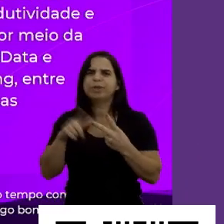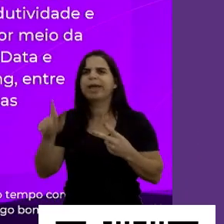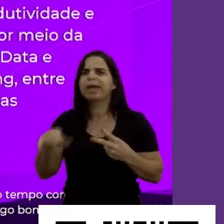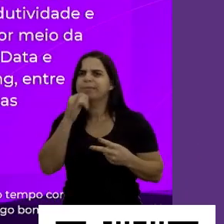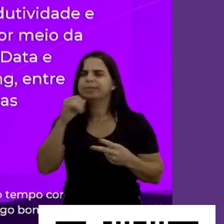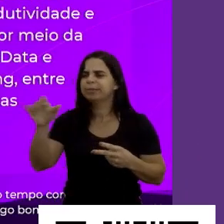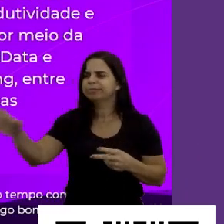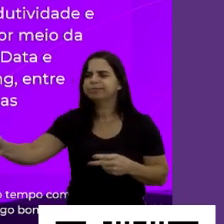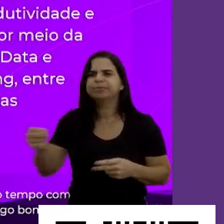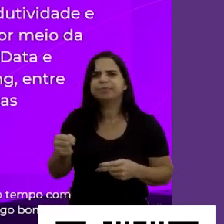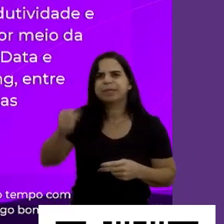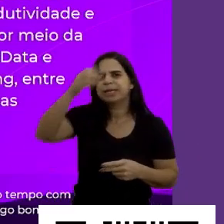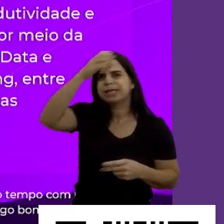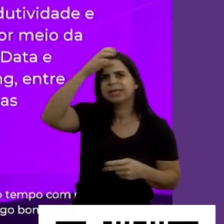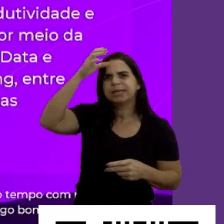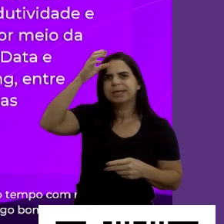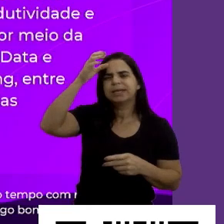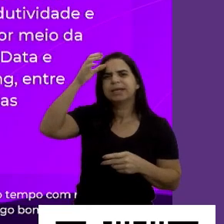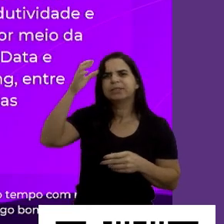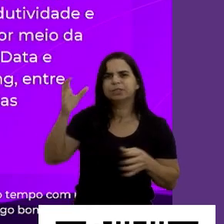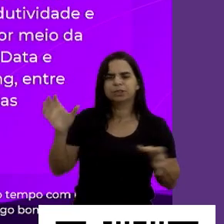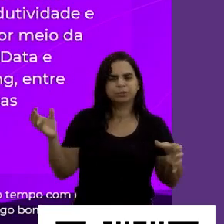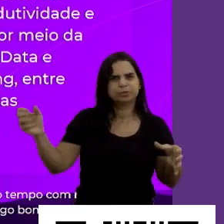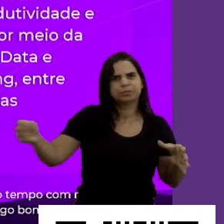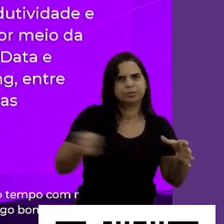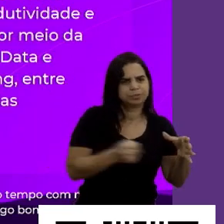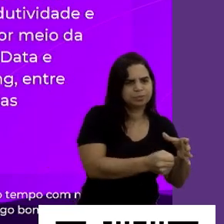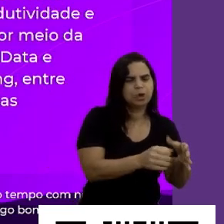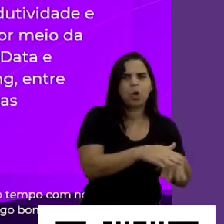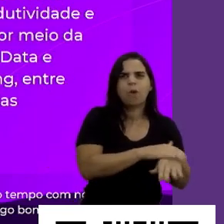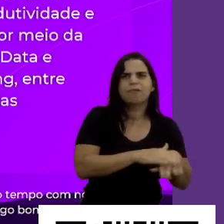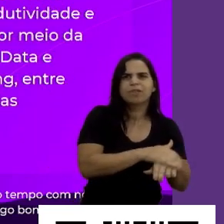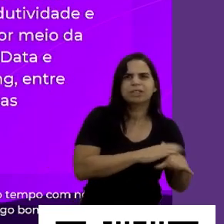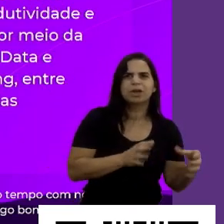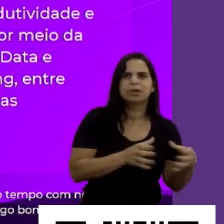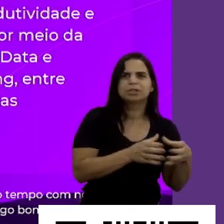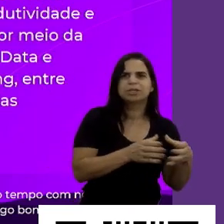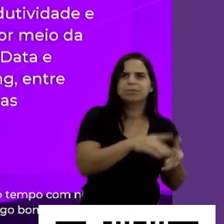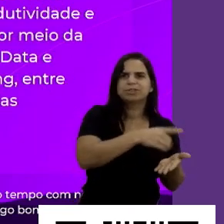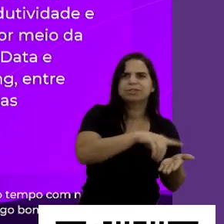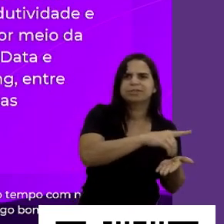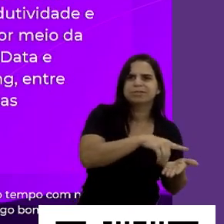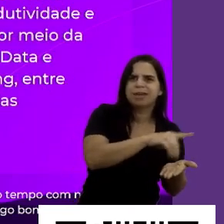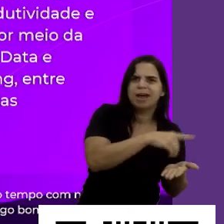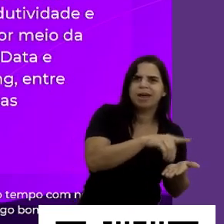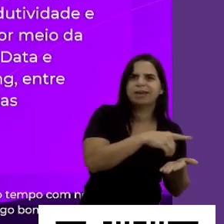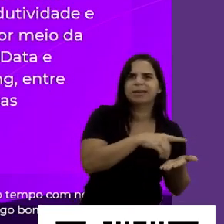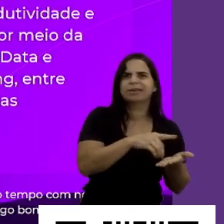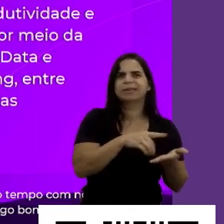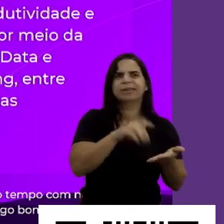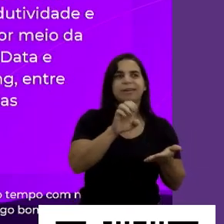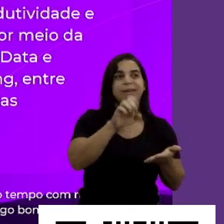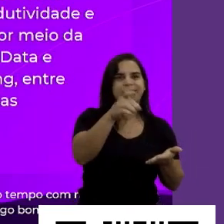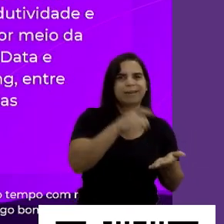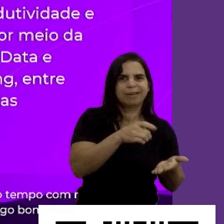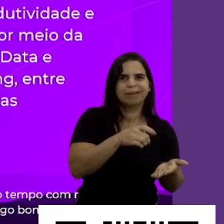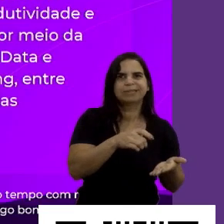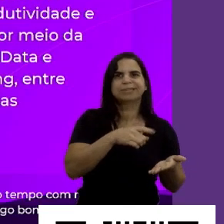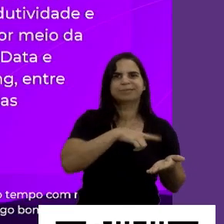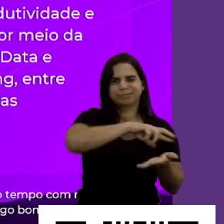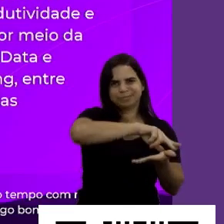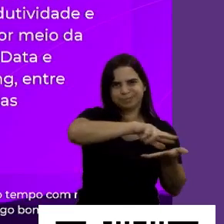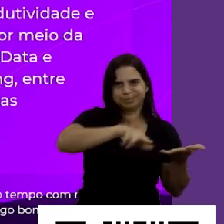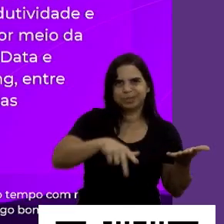cliente e colocar para conversar com a nossa equipe de designer de o x Resort e o ex e Uai enfim porque